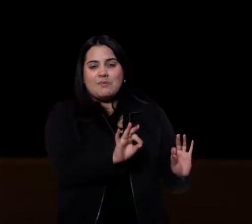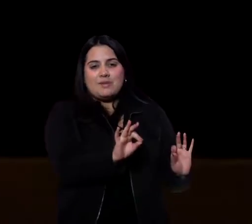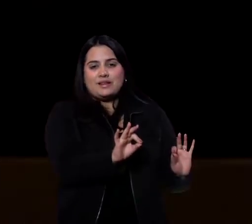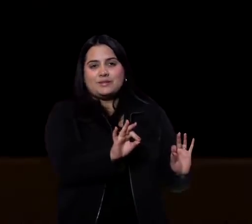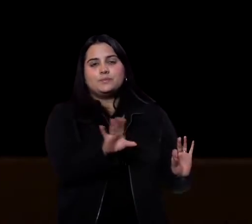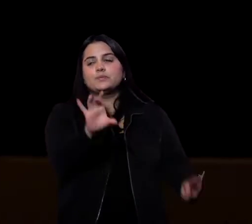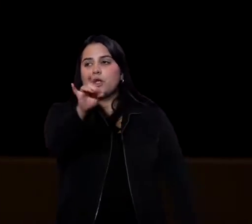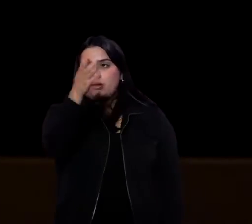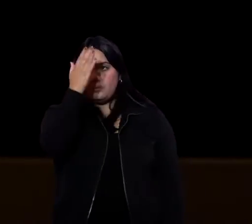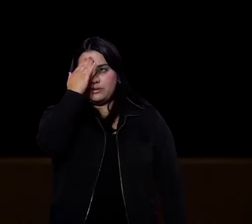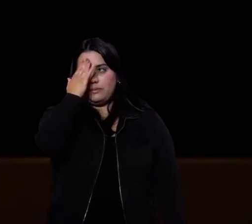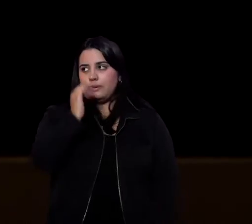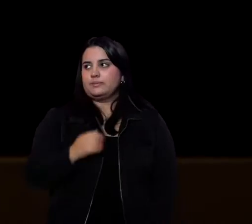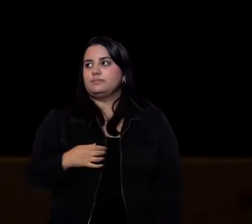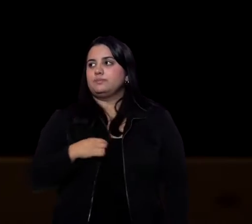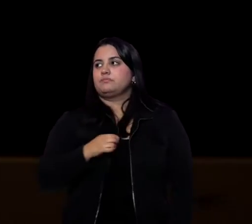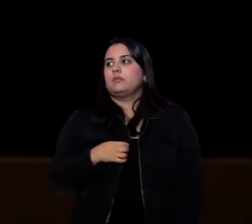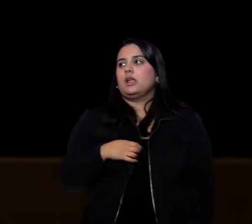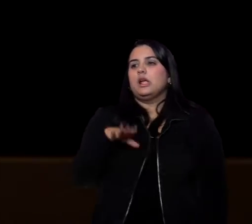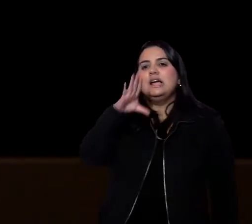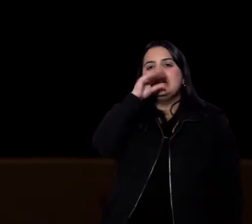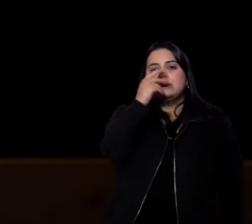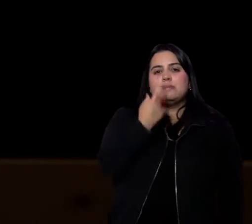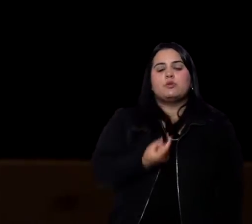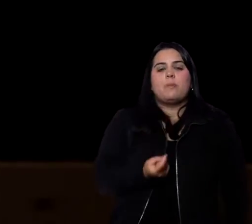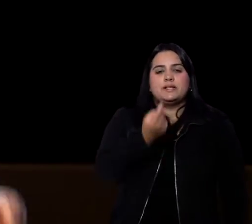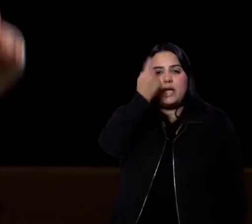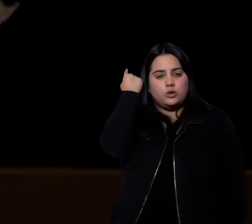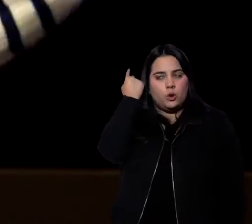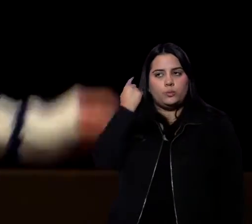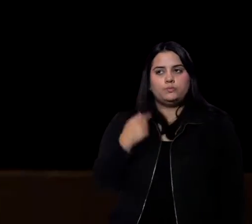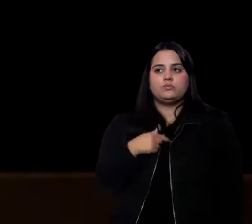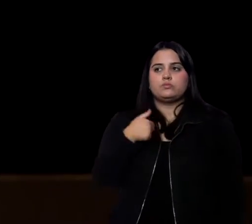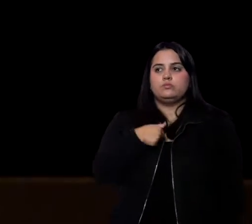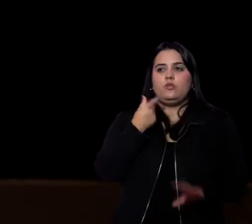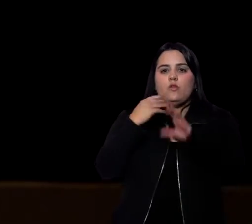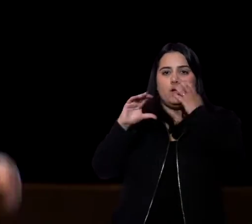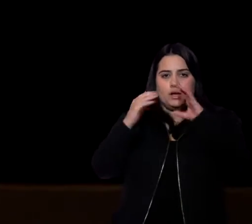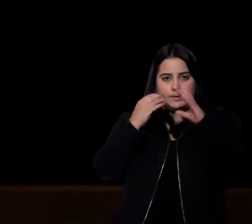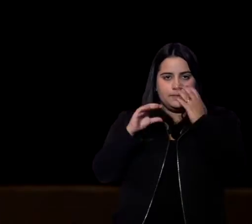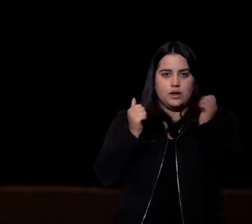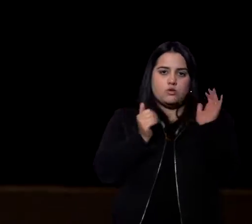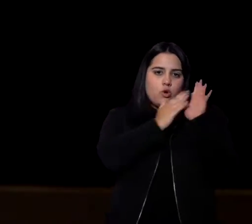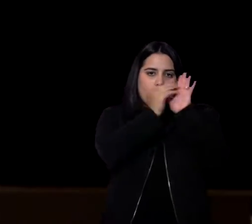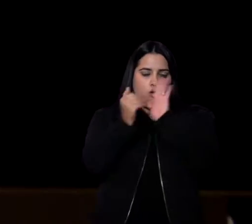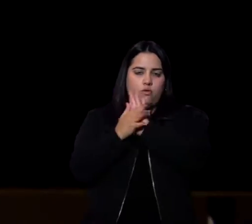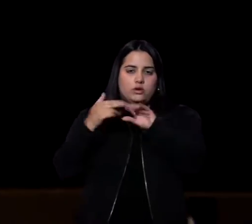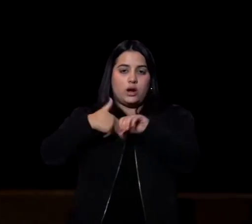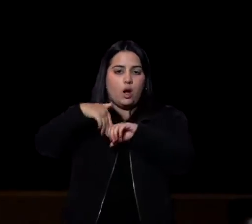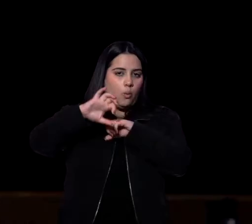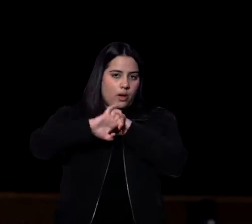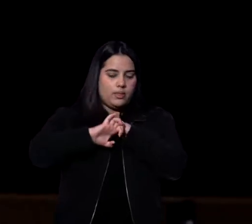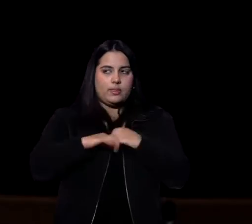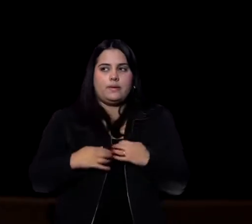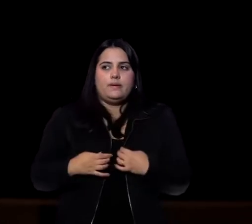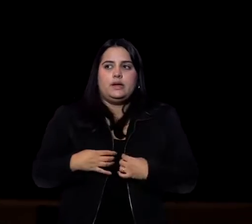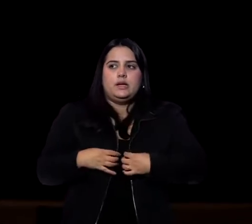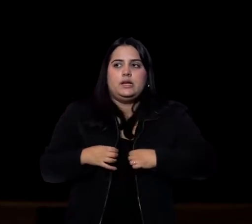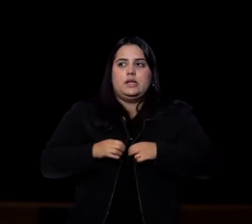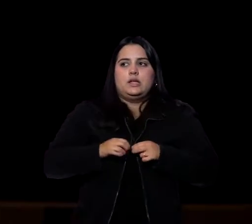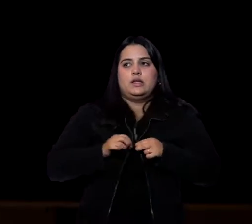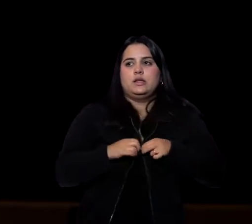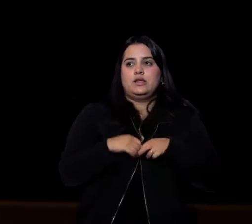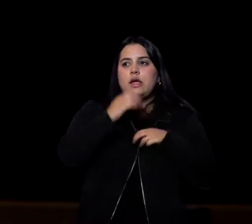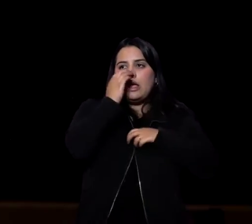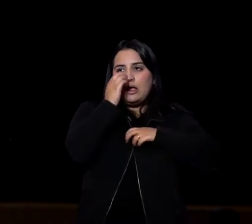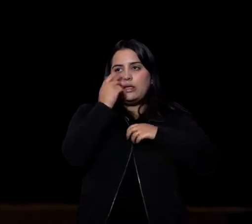para você ter uma ideia. Sábado passado, eu estava cantando no louvor da UAN aqui. E, normalmente no intervalo